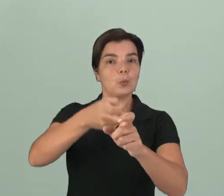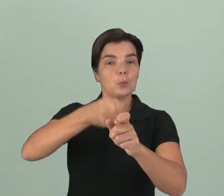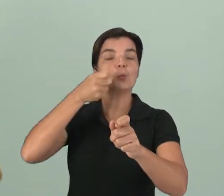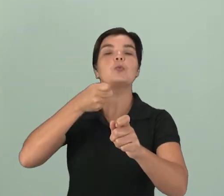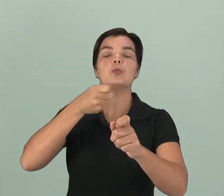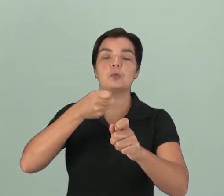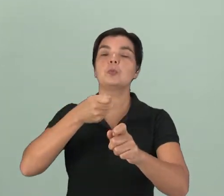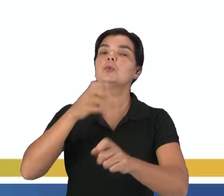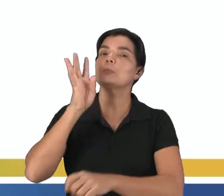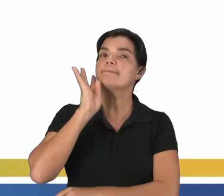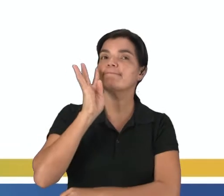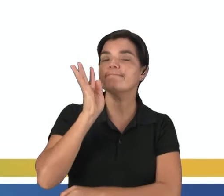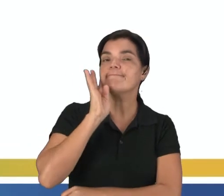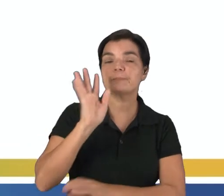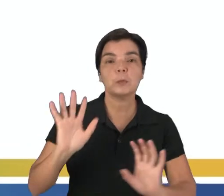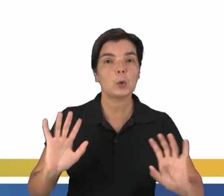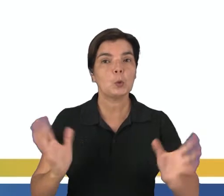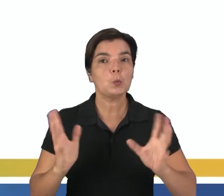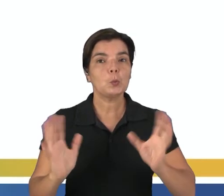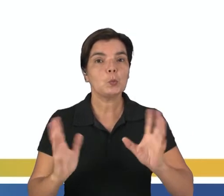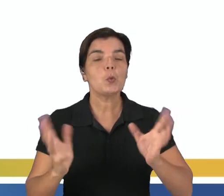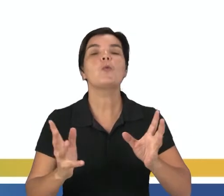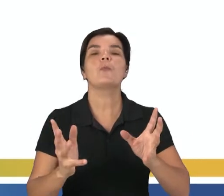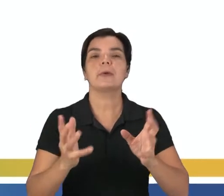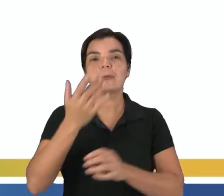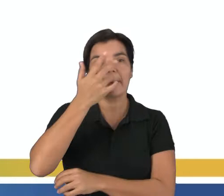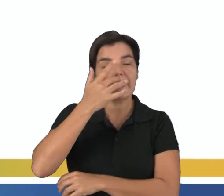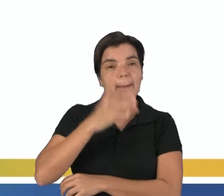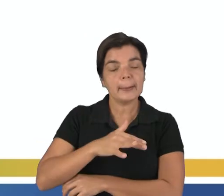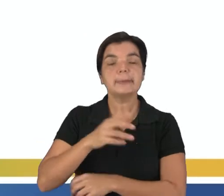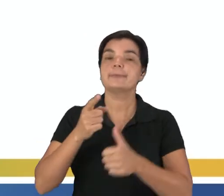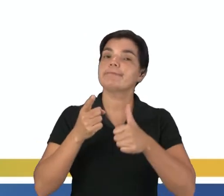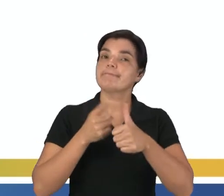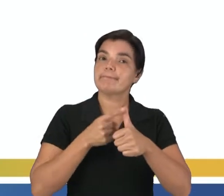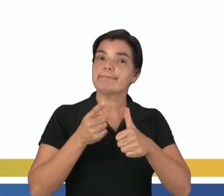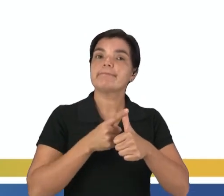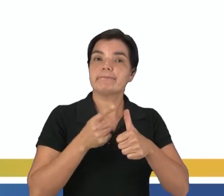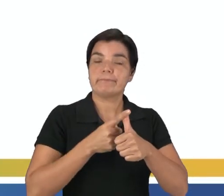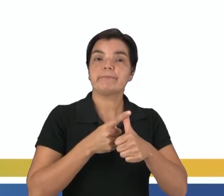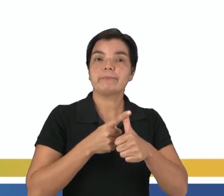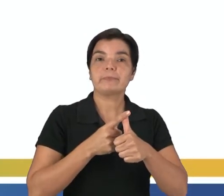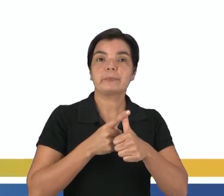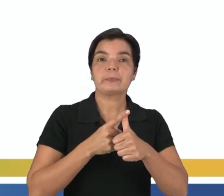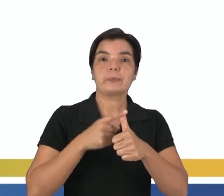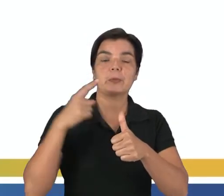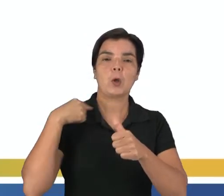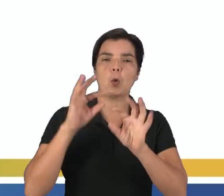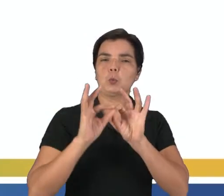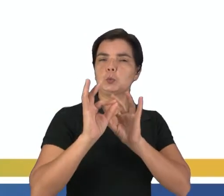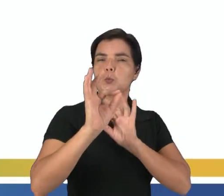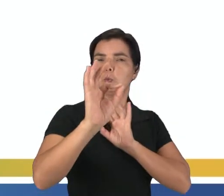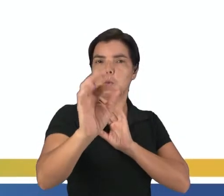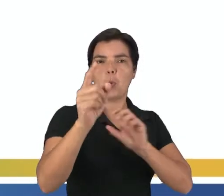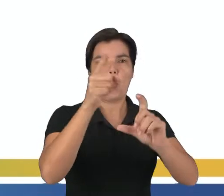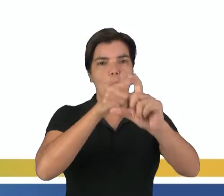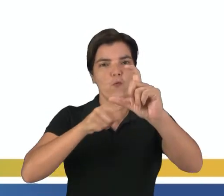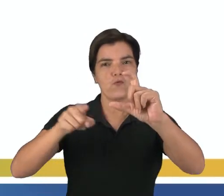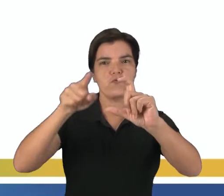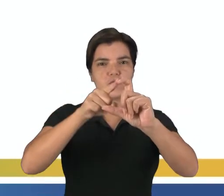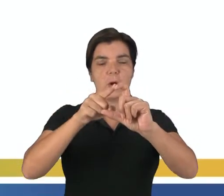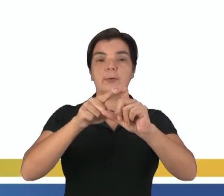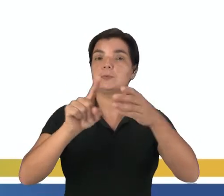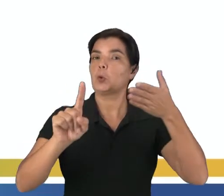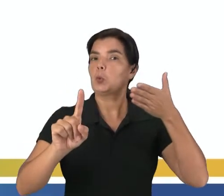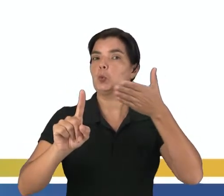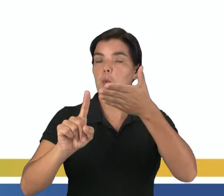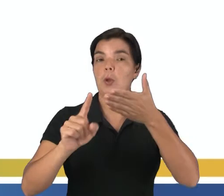brincadeira muito divertida que estimula a coordenação das crianças. Primeiramente, coloque-se o alvo à distância razoável, e